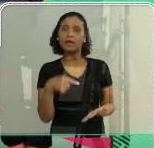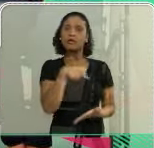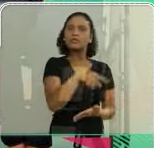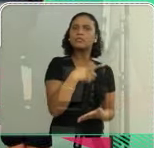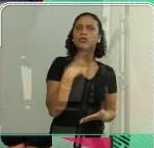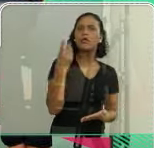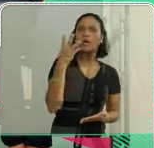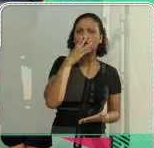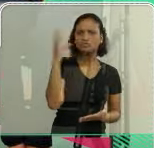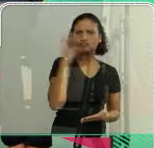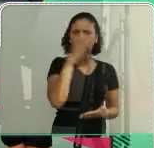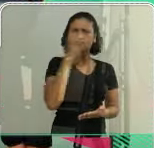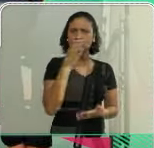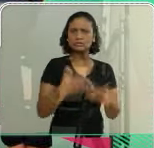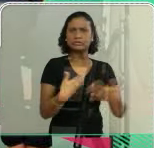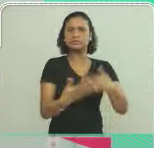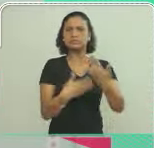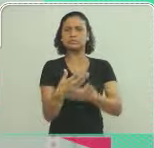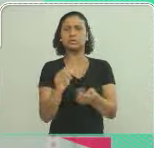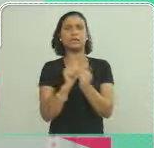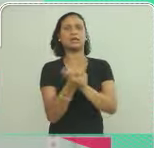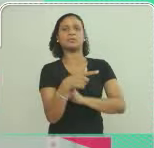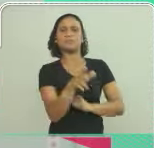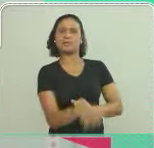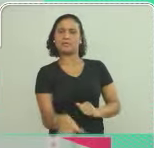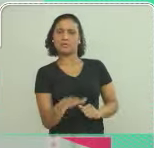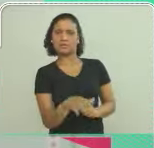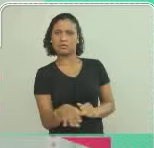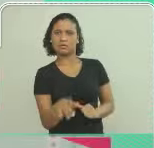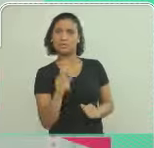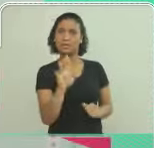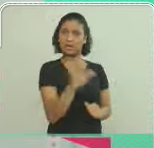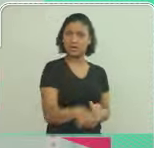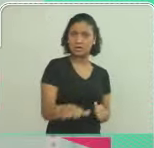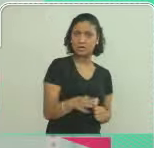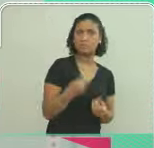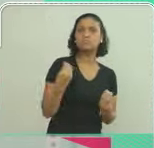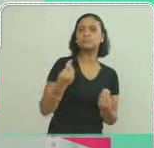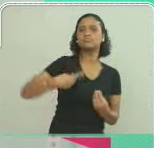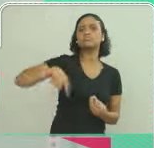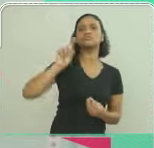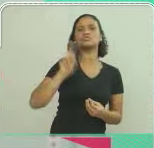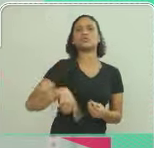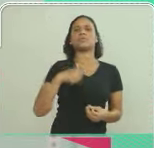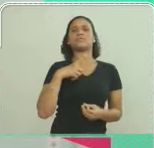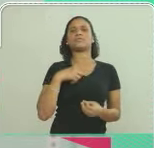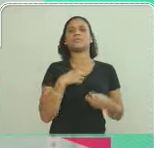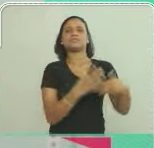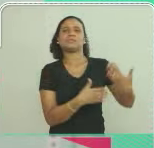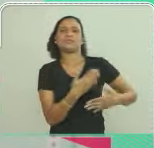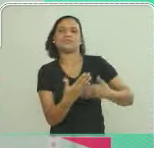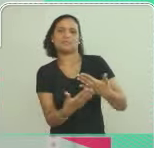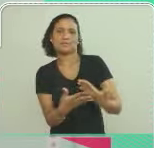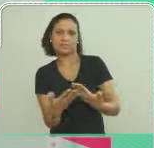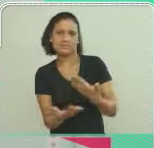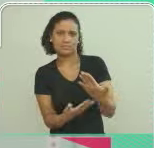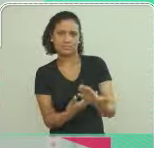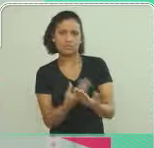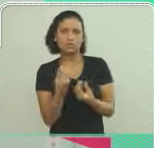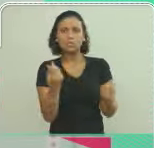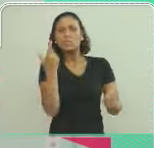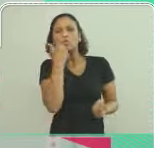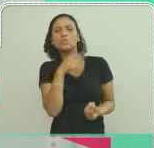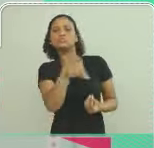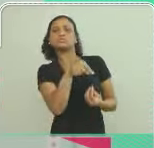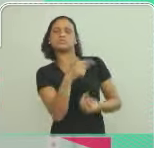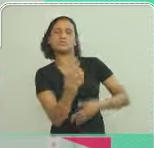eu tive, e todas eu acho que acaba se encontrando nisso, né, Ju, que a gente tem que ter uma velocidade para se adaptar à criança e não a criança a gente, né? Porque somos nós